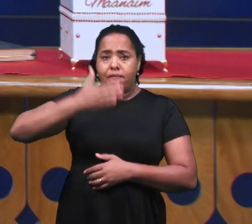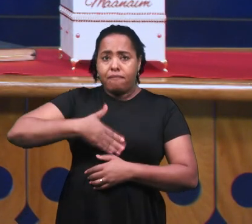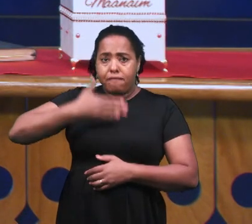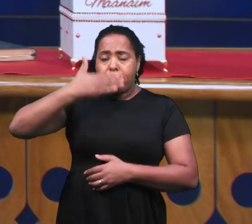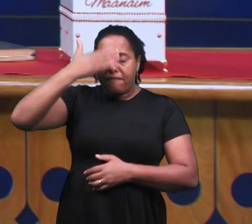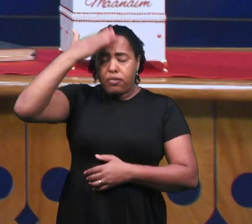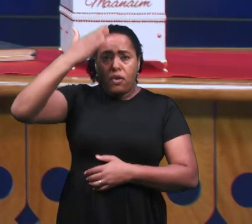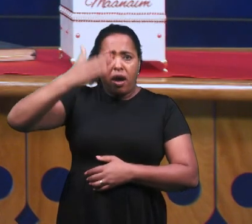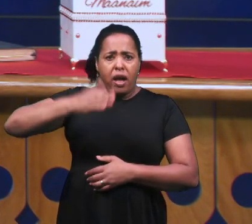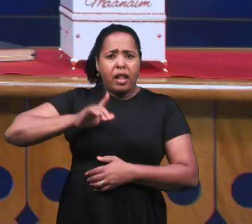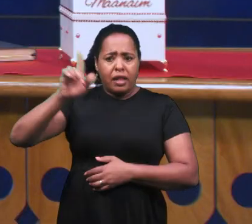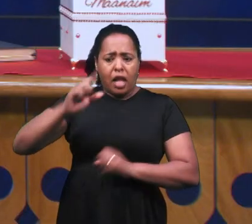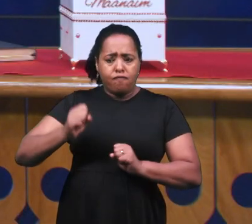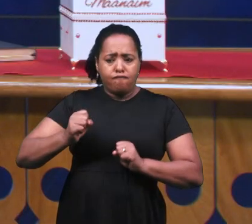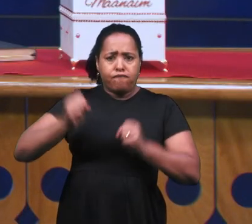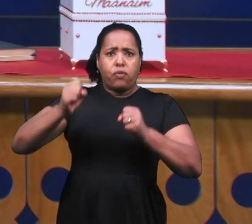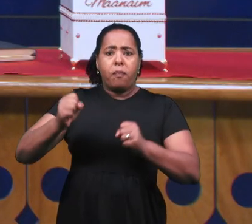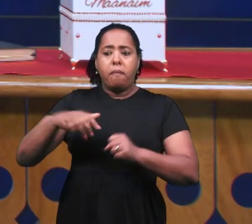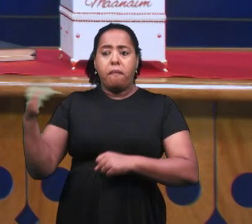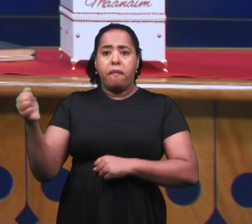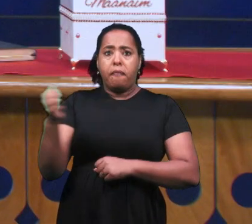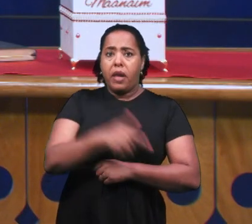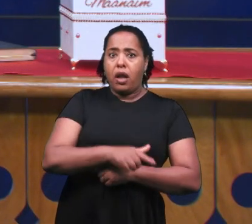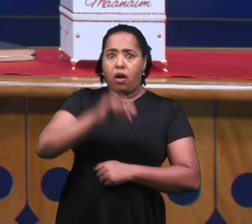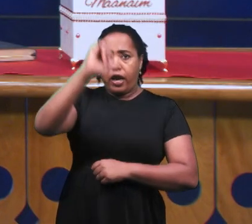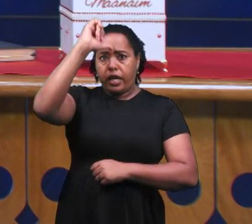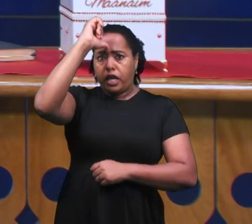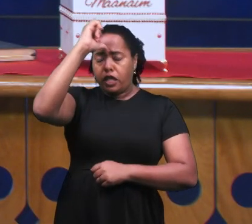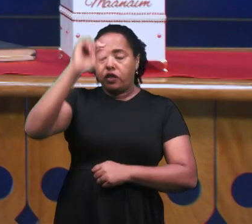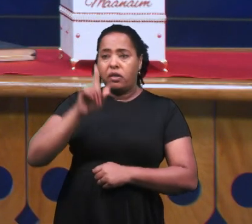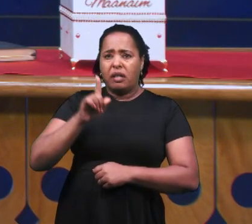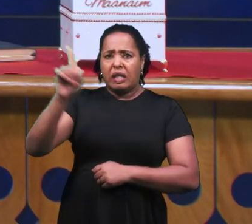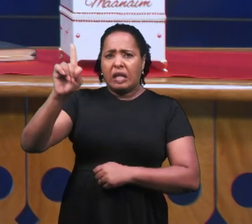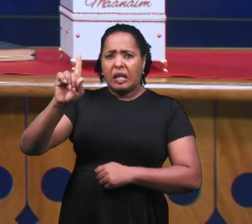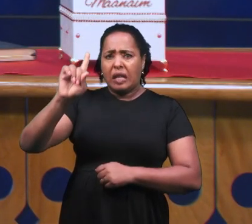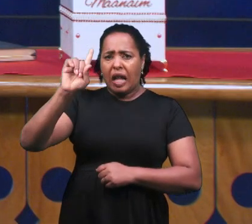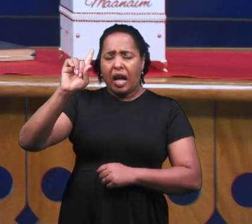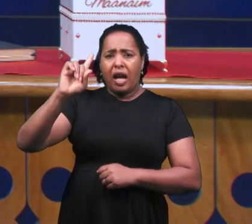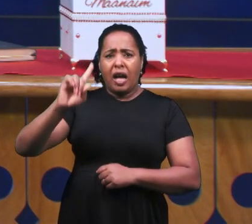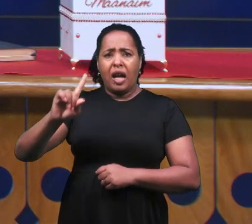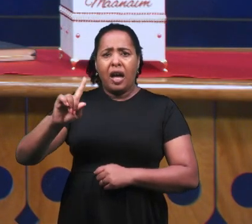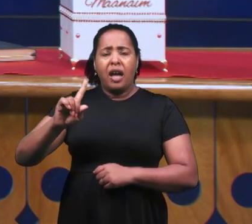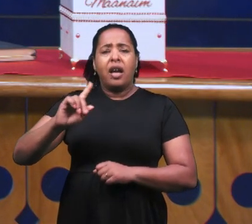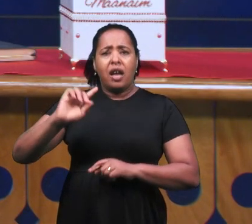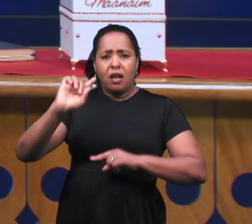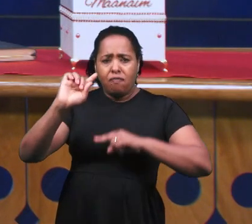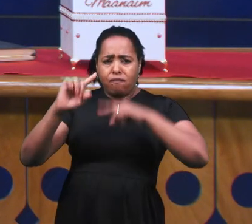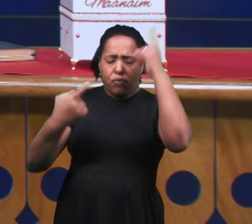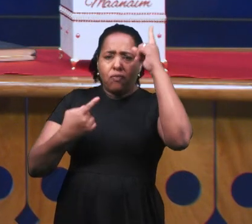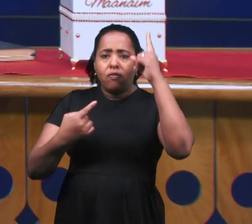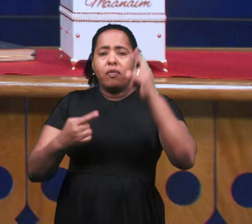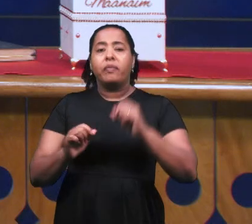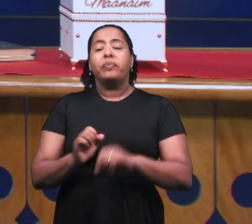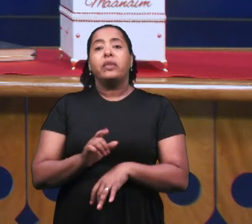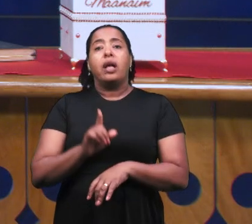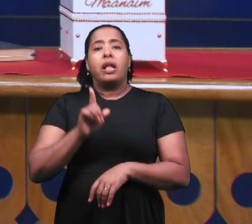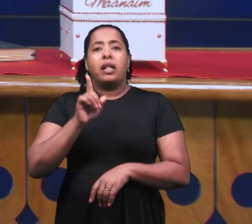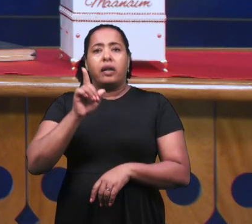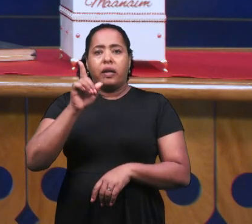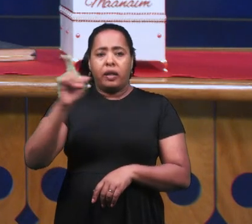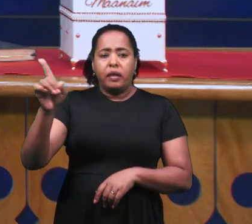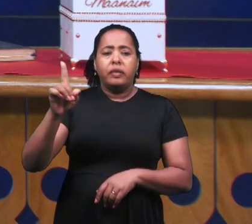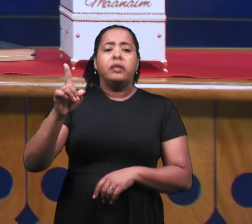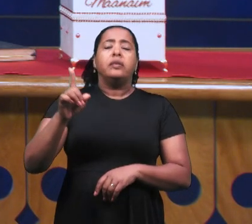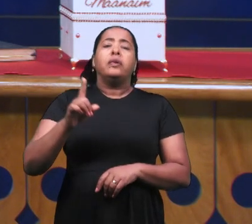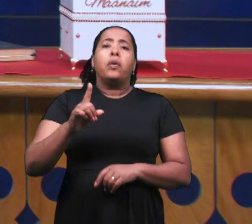Índia. E a Índia é uma revolta completa ao cristianismo, porque os seus dirigentes,